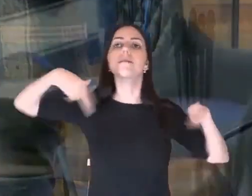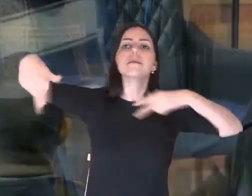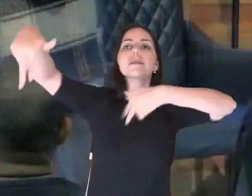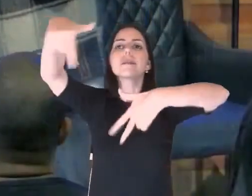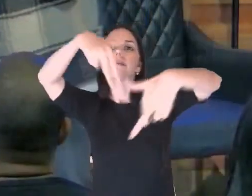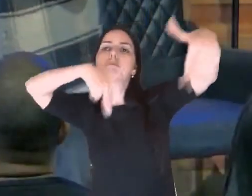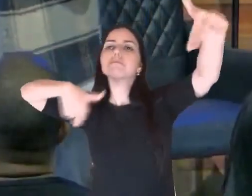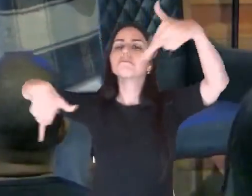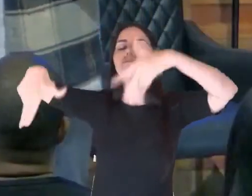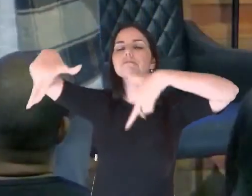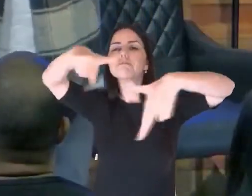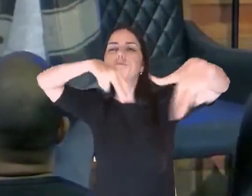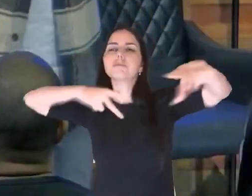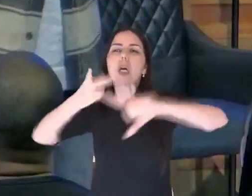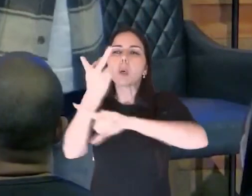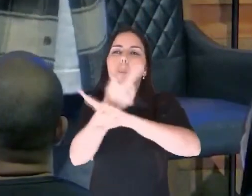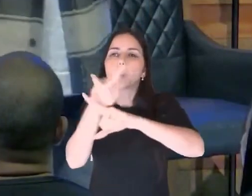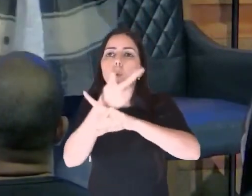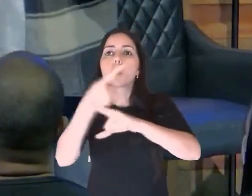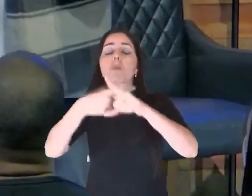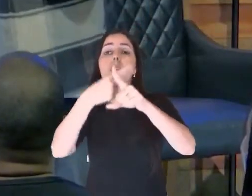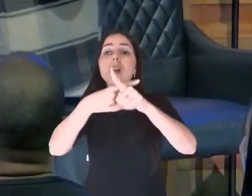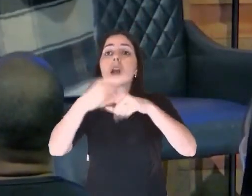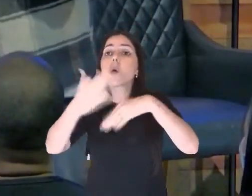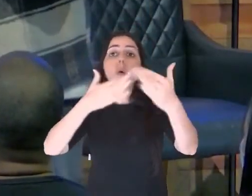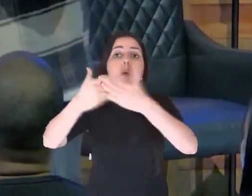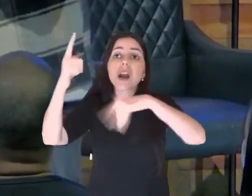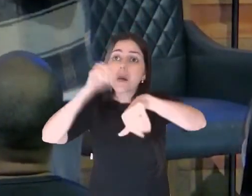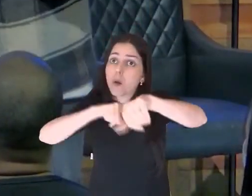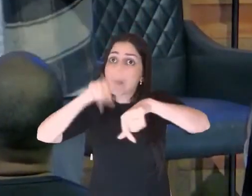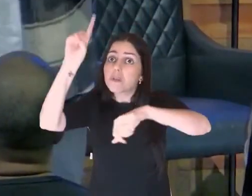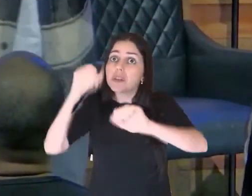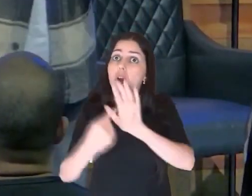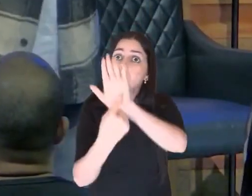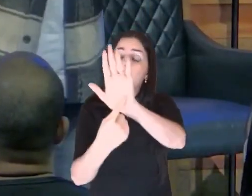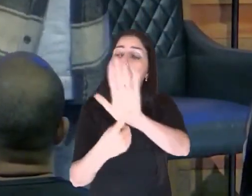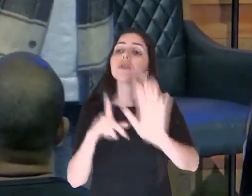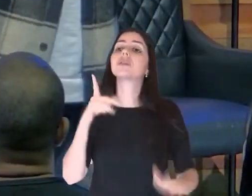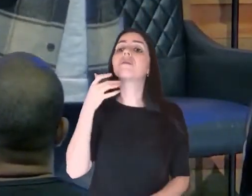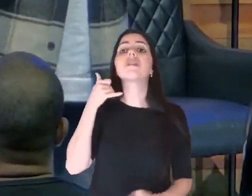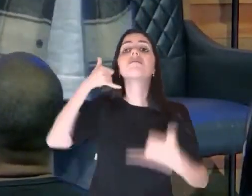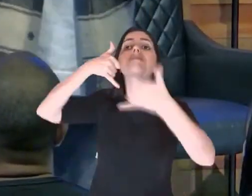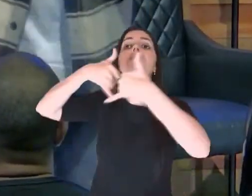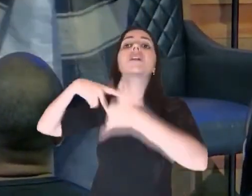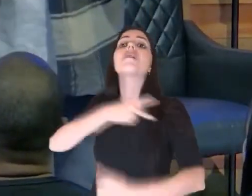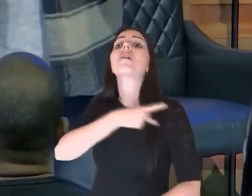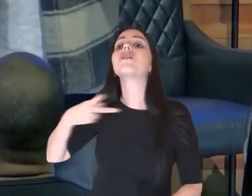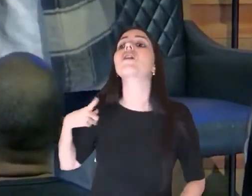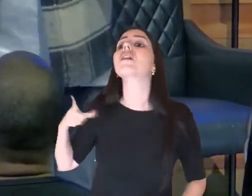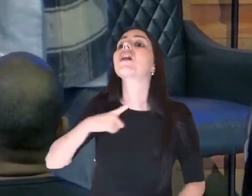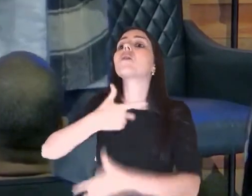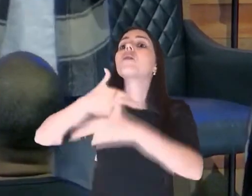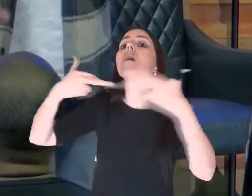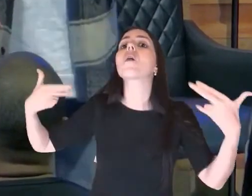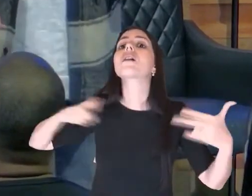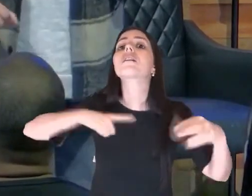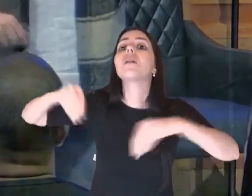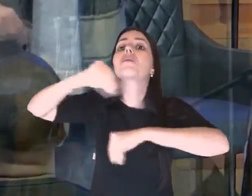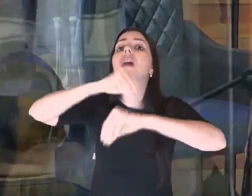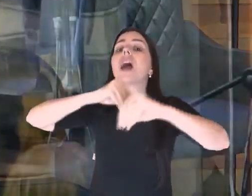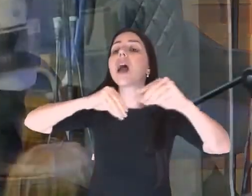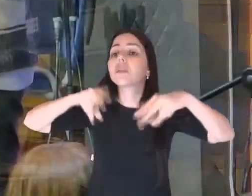Fique atento. E vai percorrendo. Porque a qualquer momento Deus pode te mostrar. Você me liga. Pastor, vi um negócio aqui agora. Tem um negócio. Tem um terreno